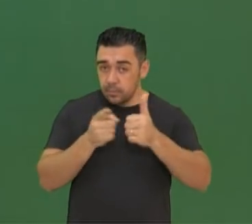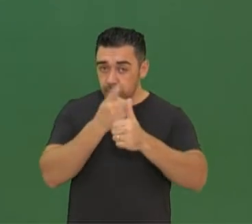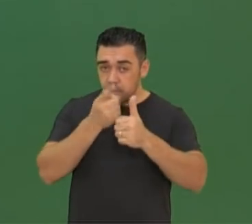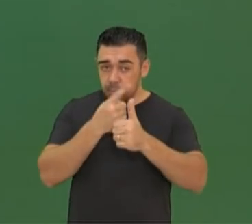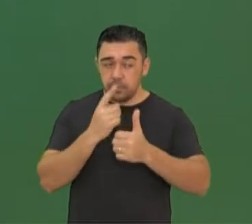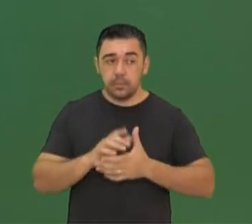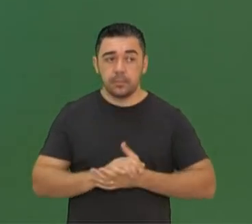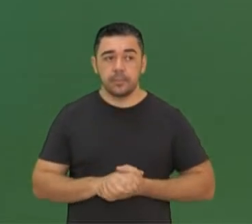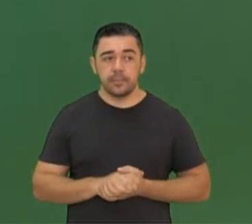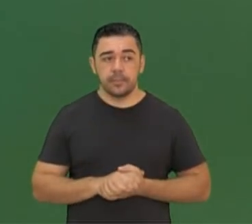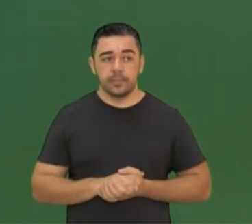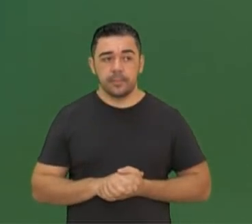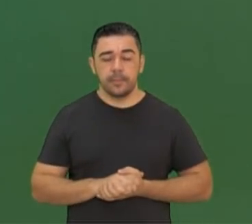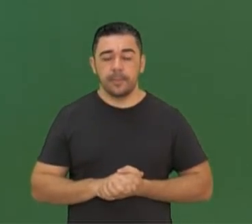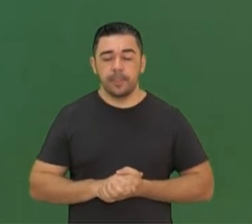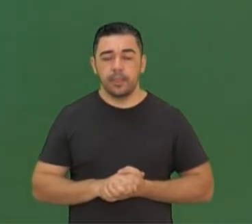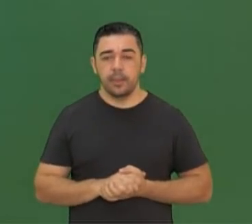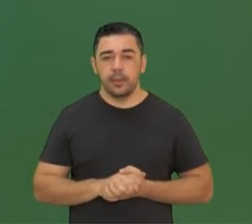situação.